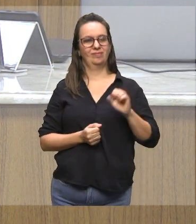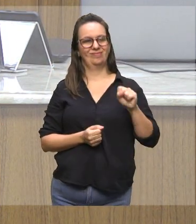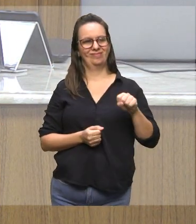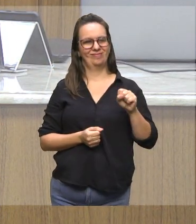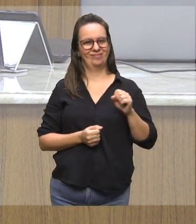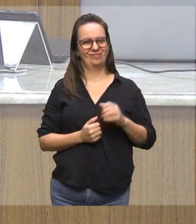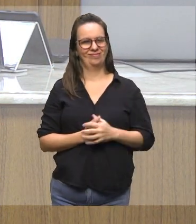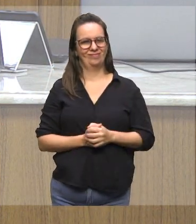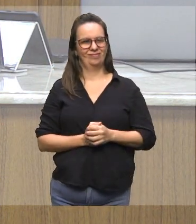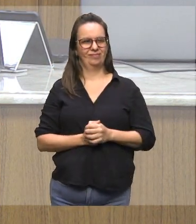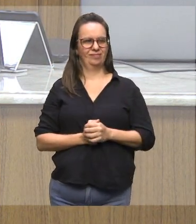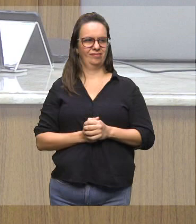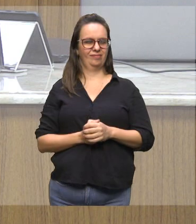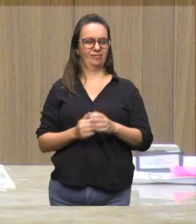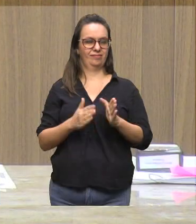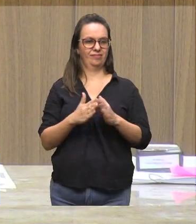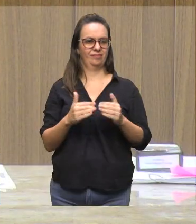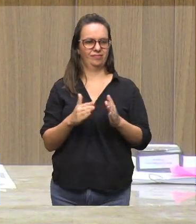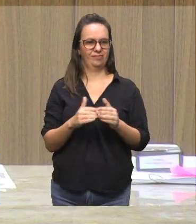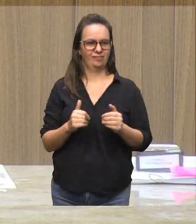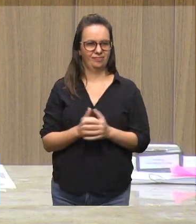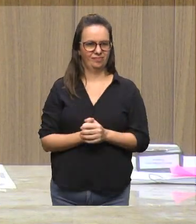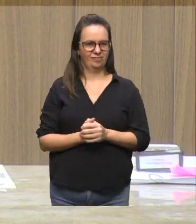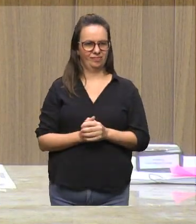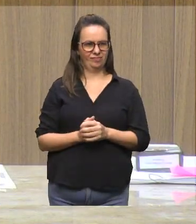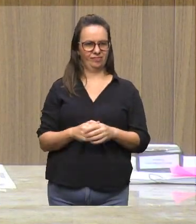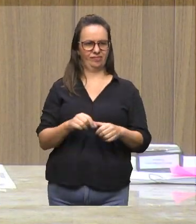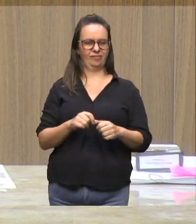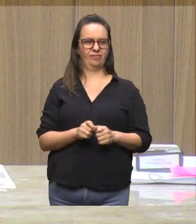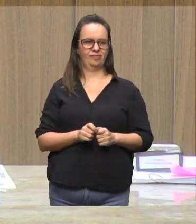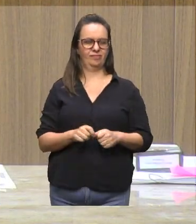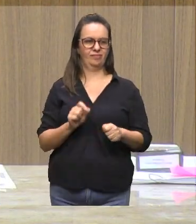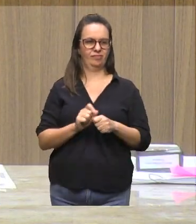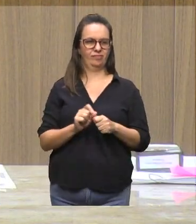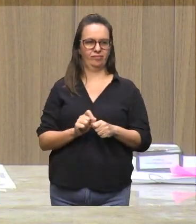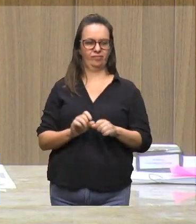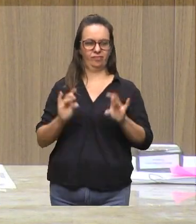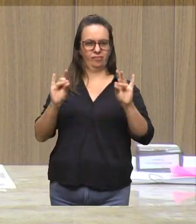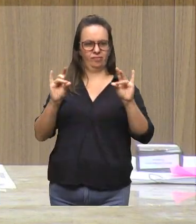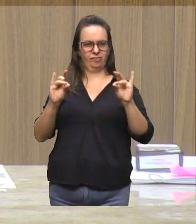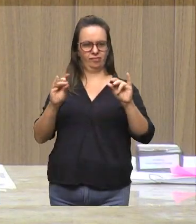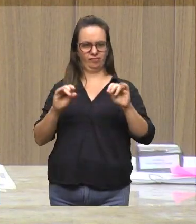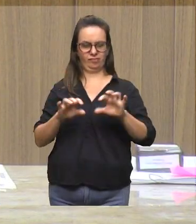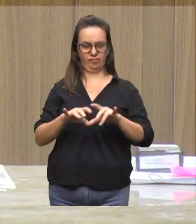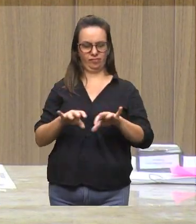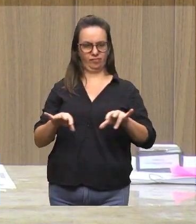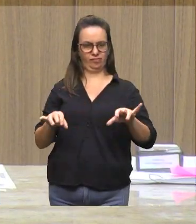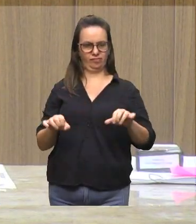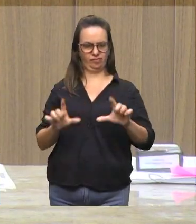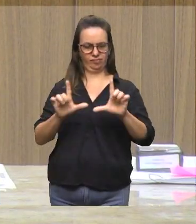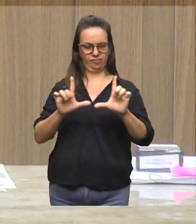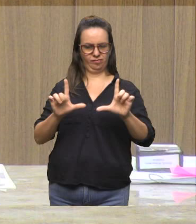Sim. Solicito aos nobres pares que façam a votação no painel.